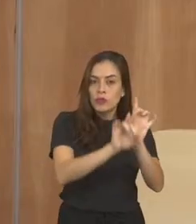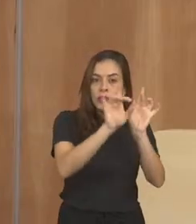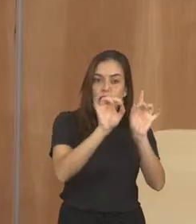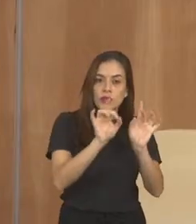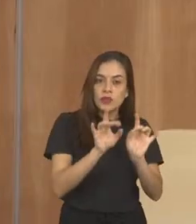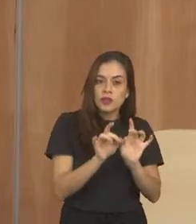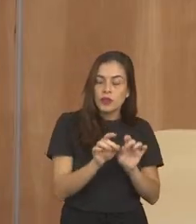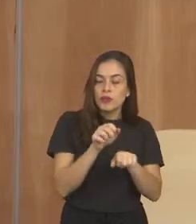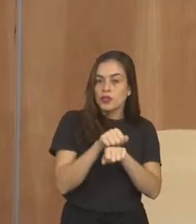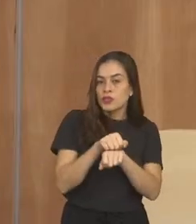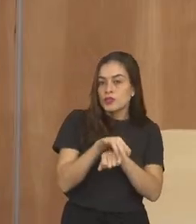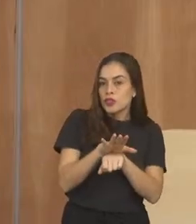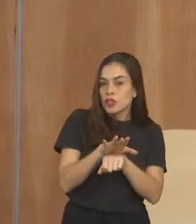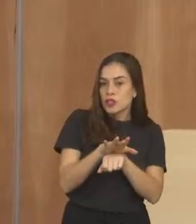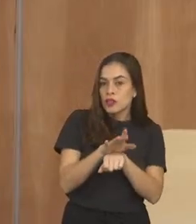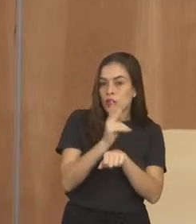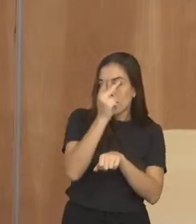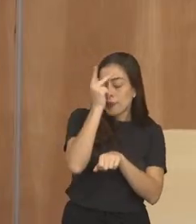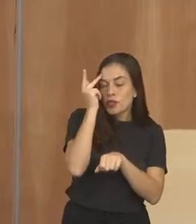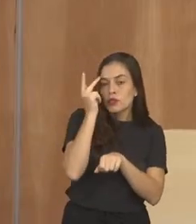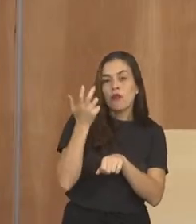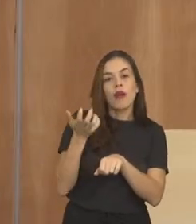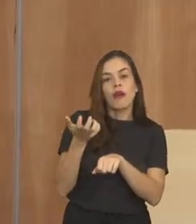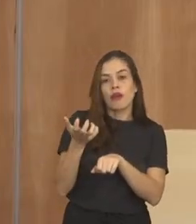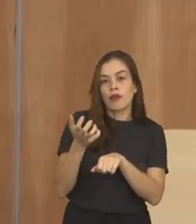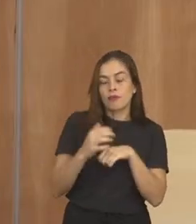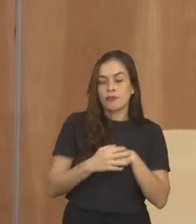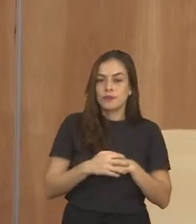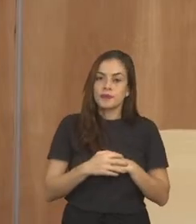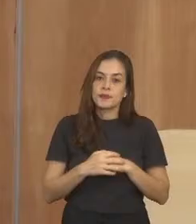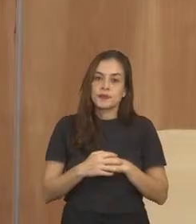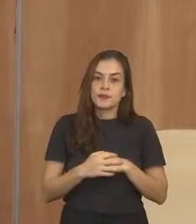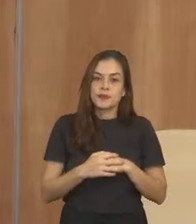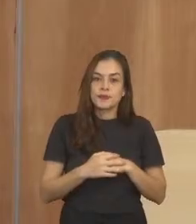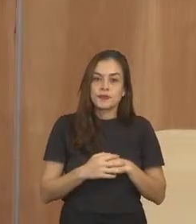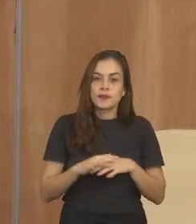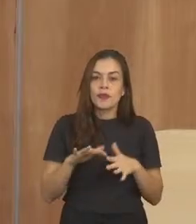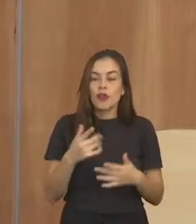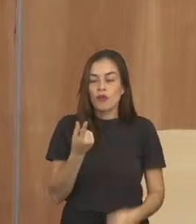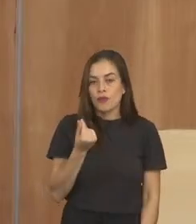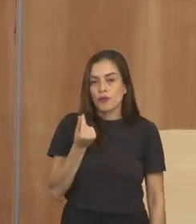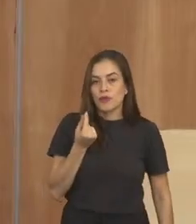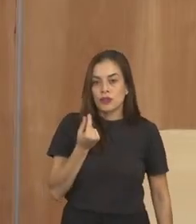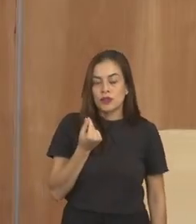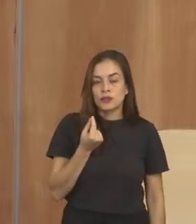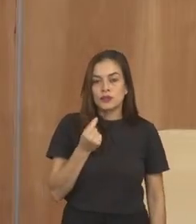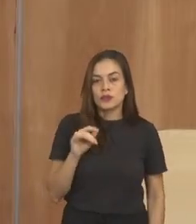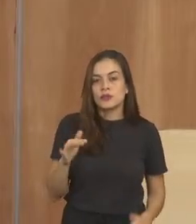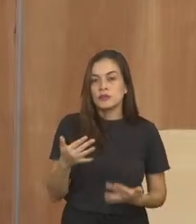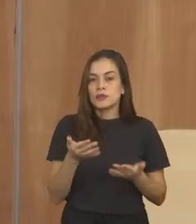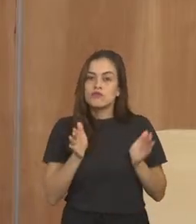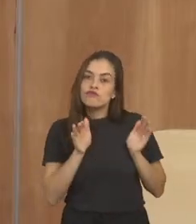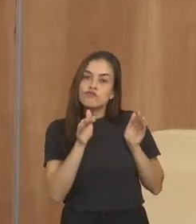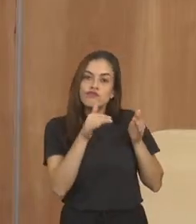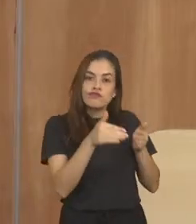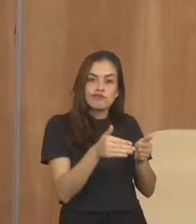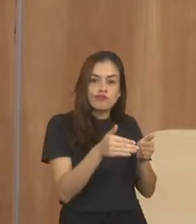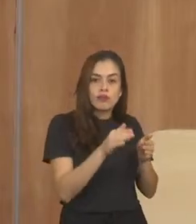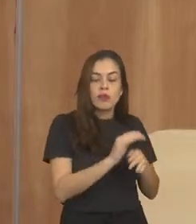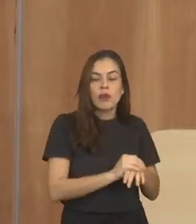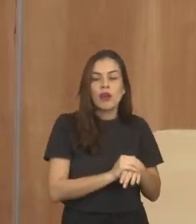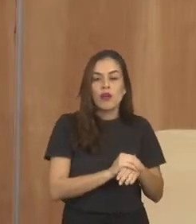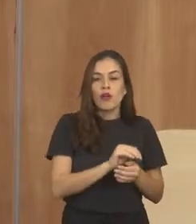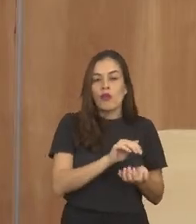conforme indicação do doador, sendo o valor destinado ao respectivo fundo